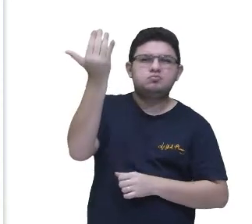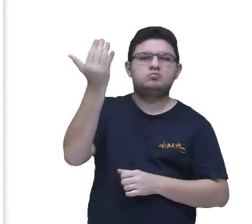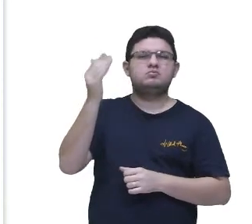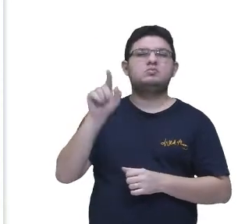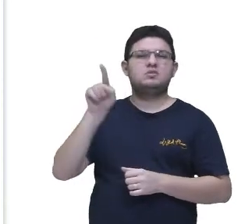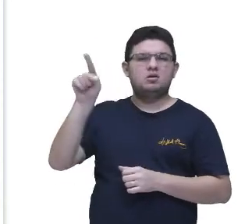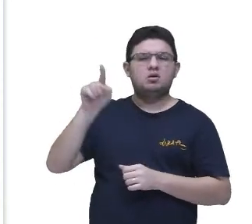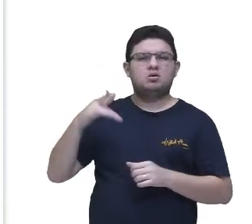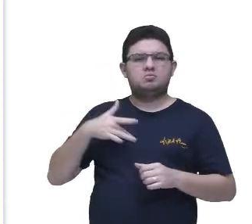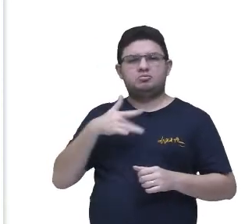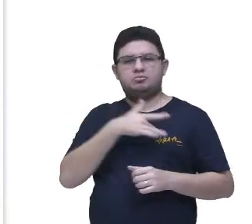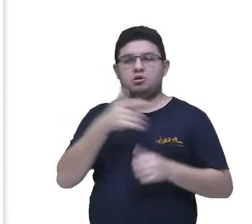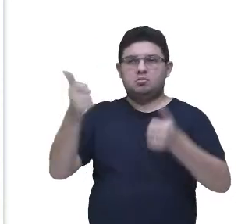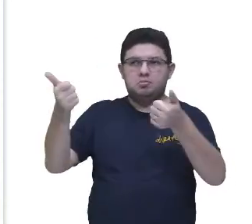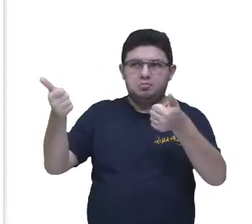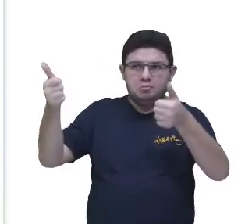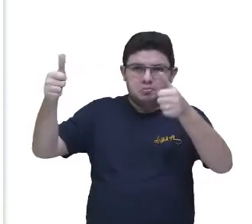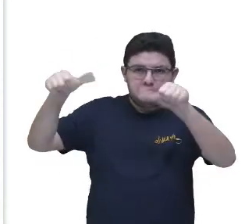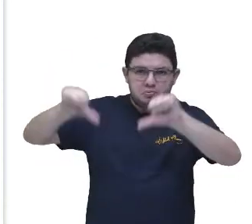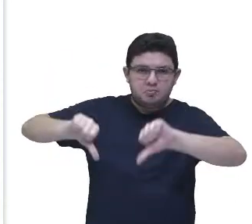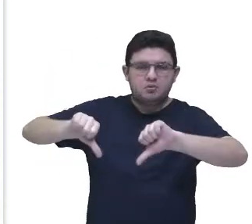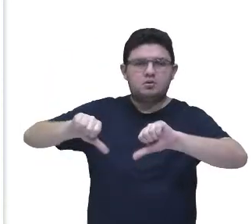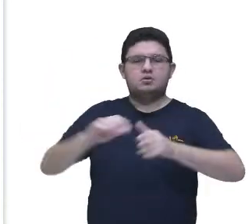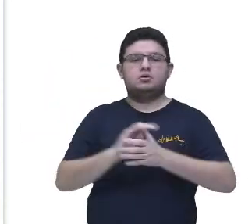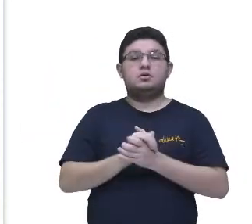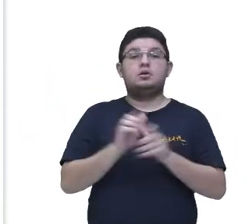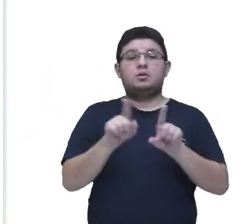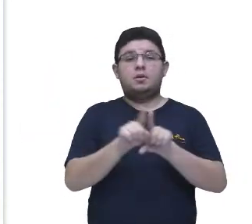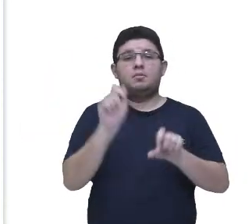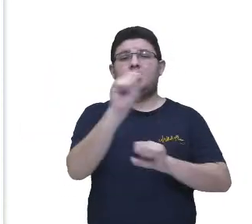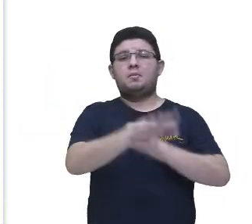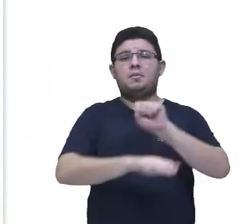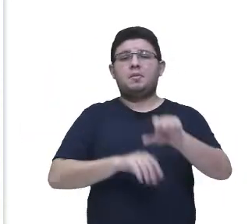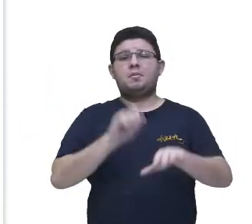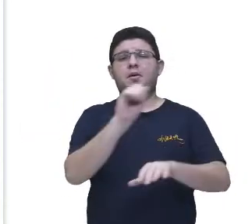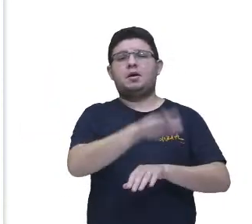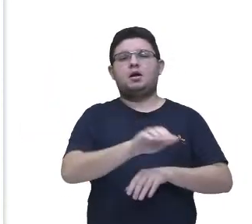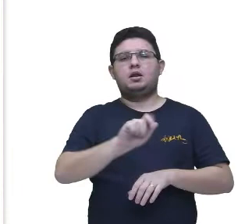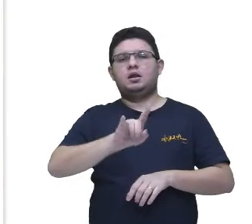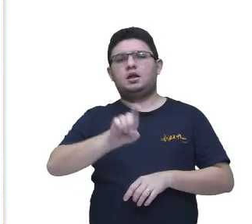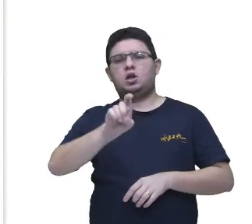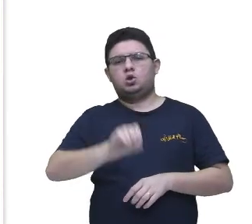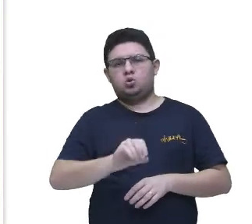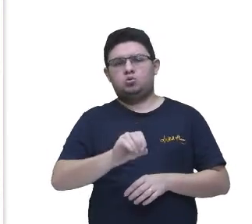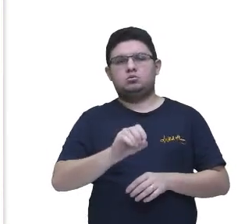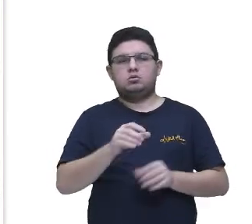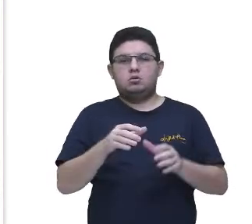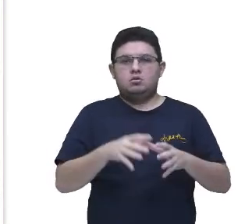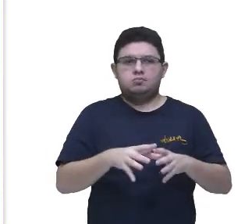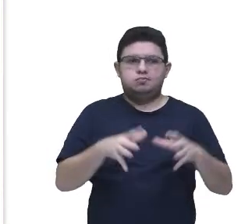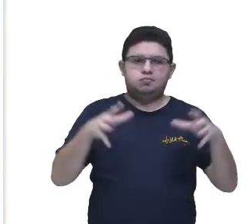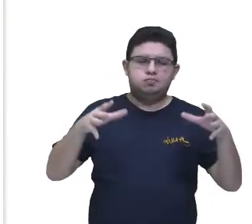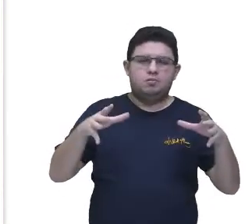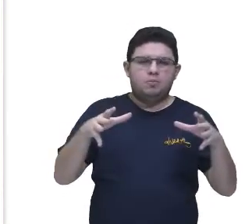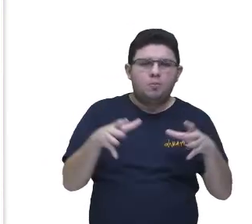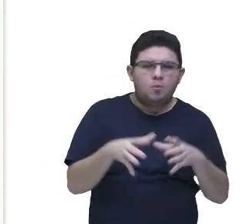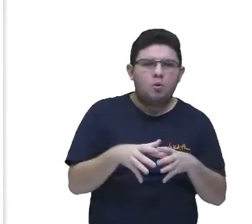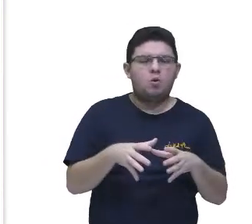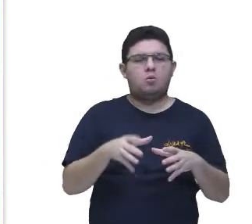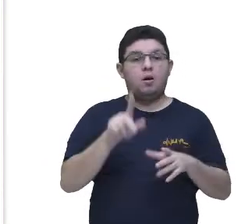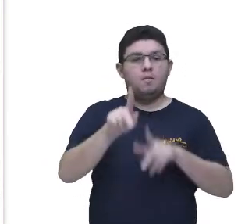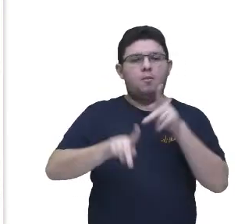E também a quantidade de lixo que é jogada na cidade. É grande, é pouca, aquela população